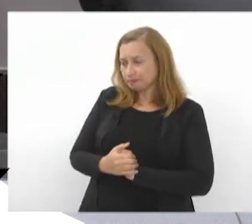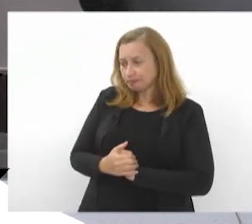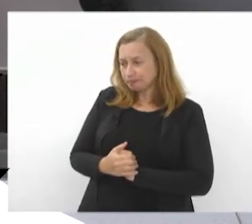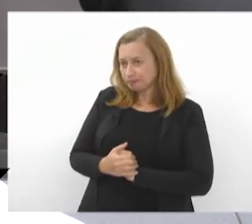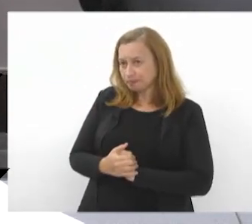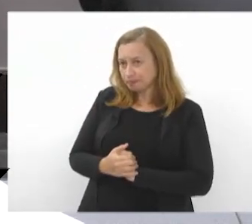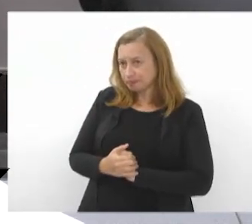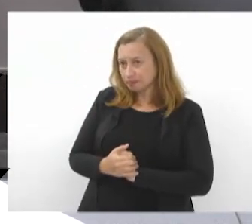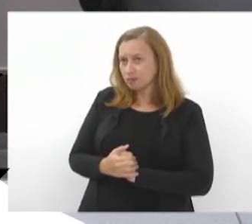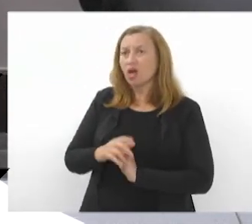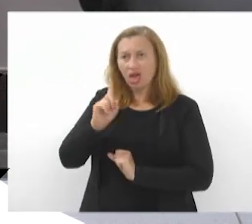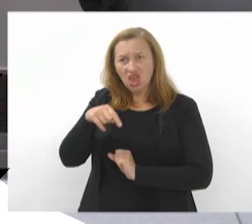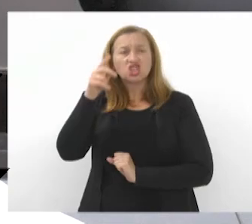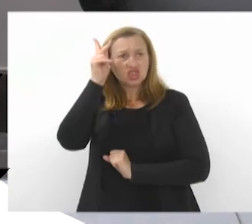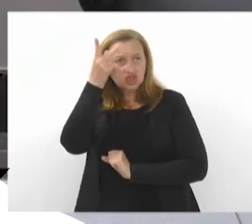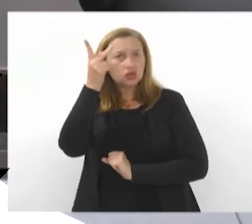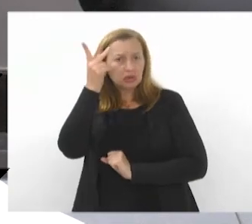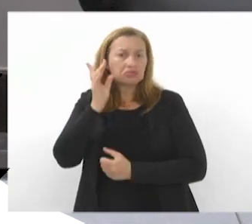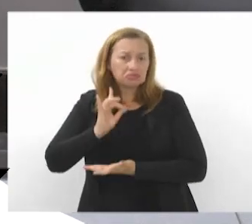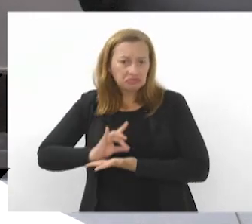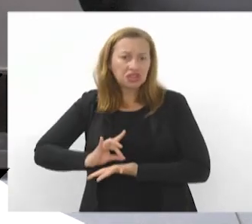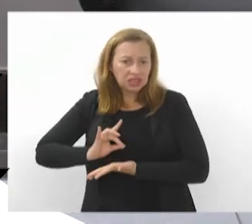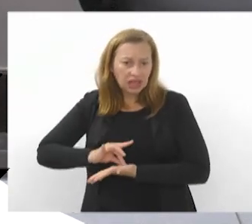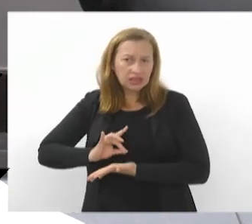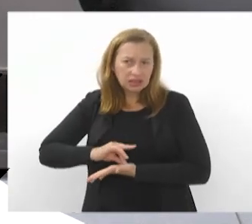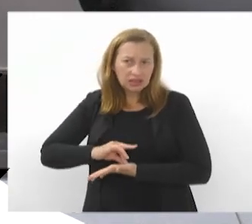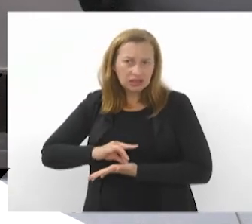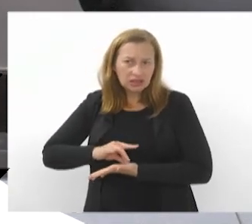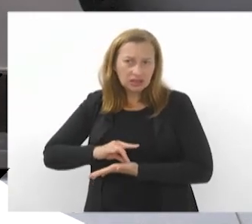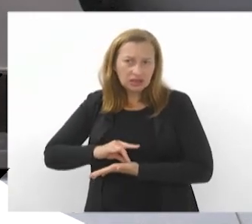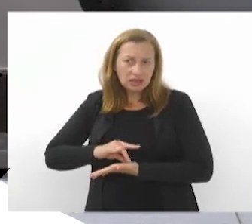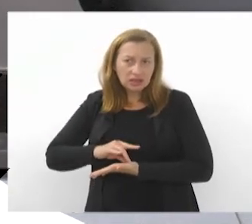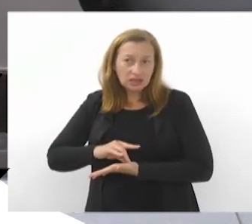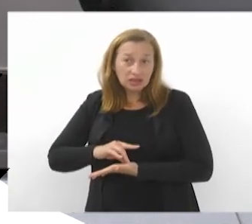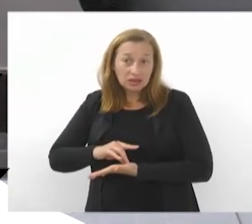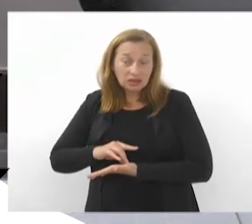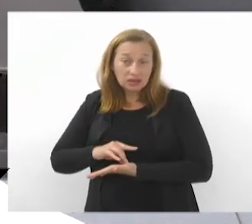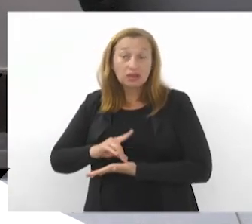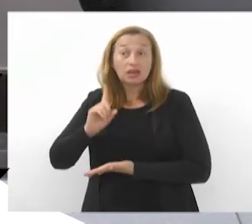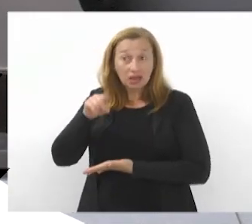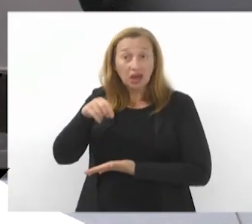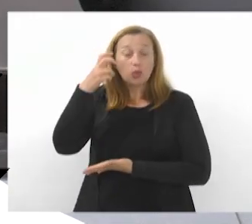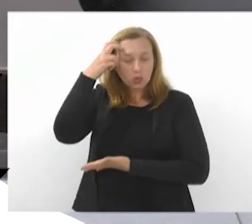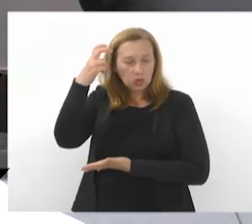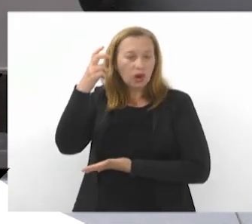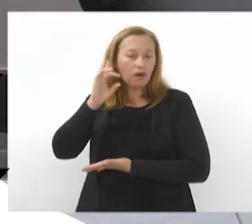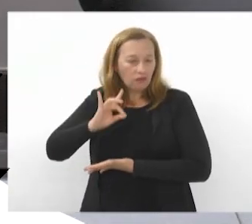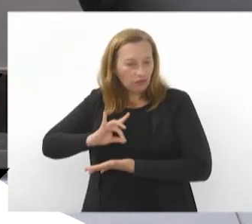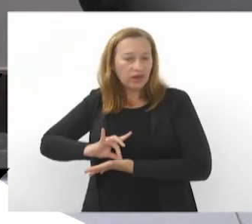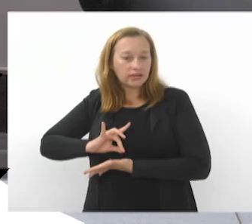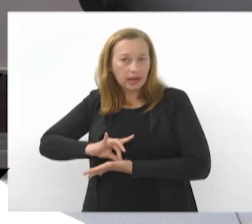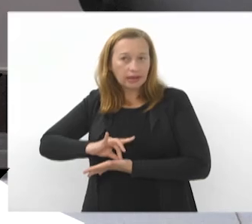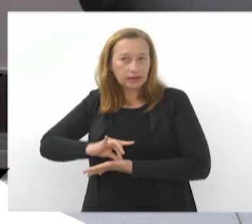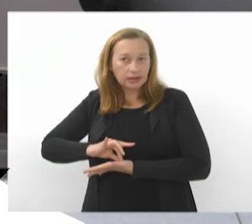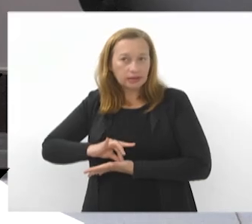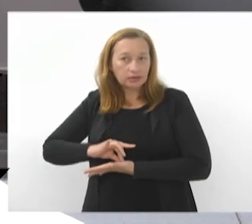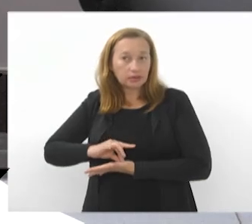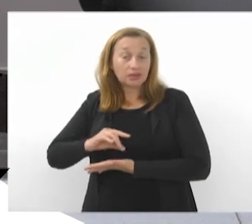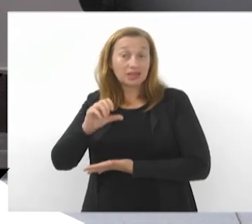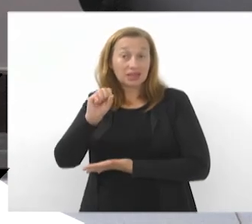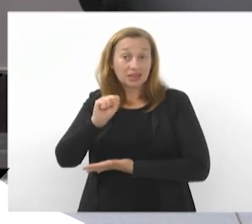que ele é histórico e ele é cultural. O